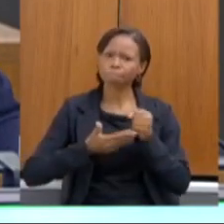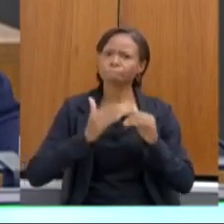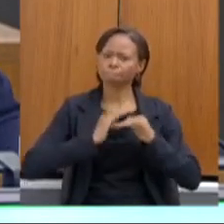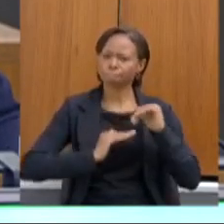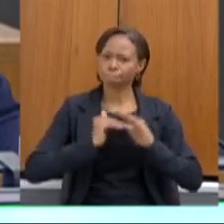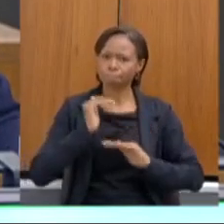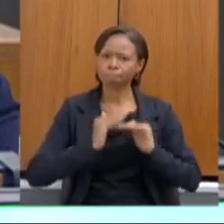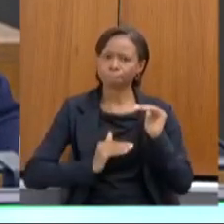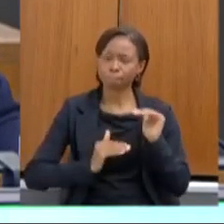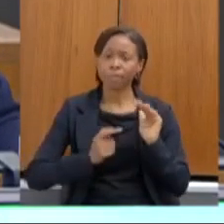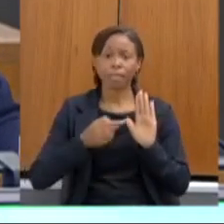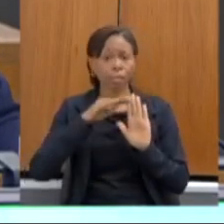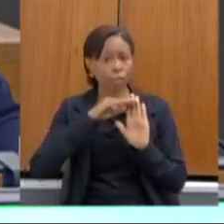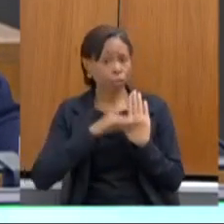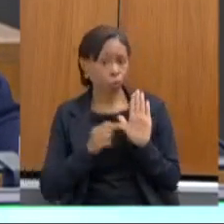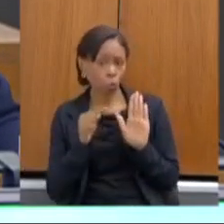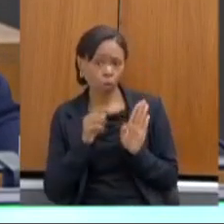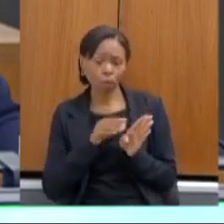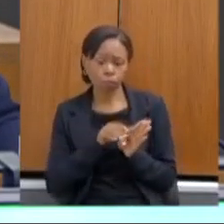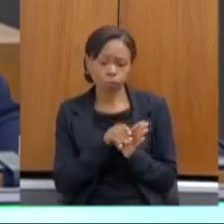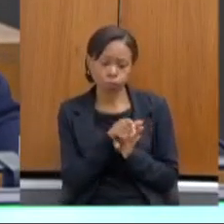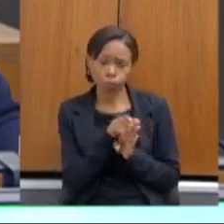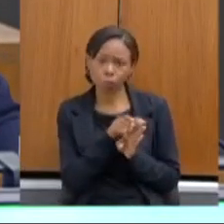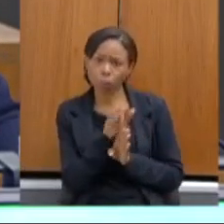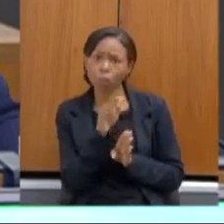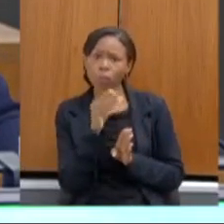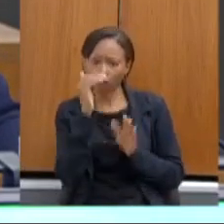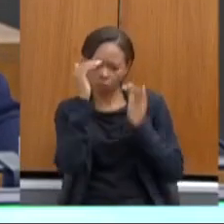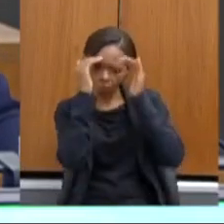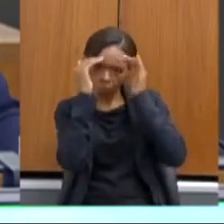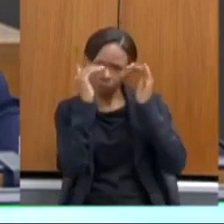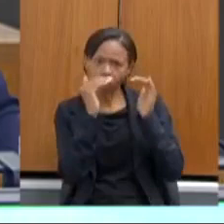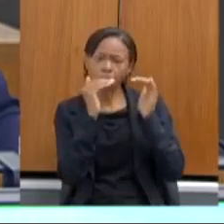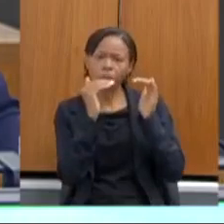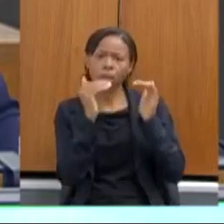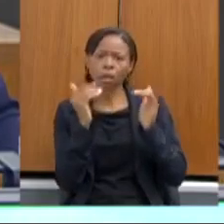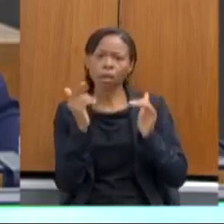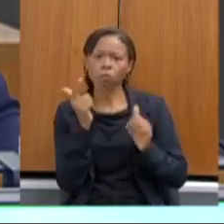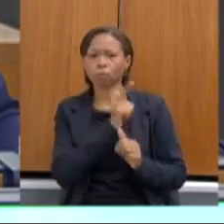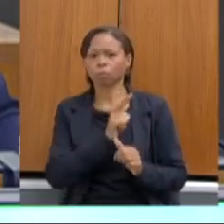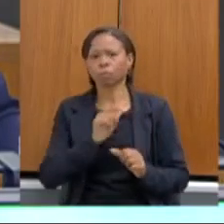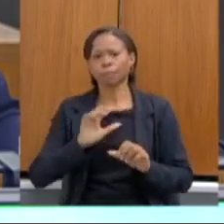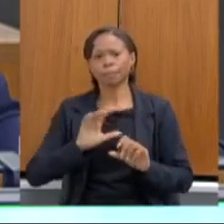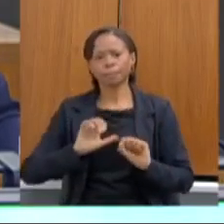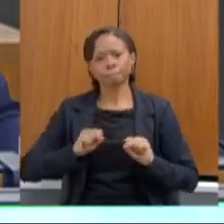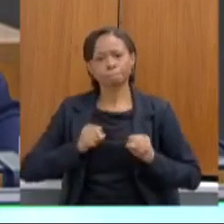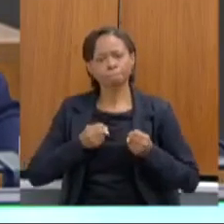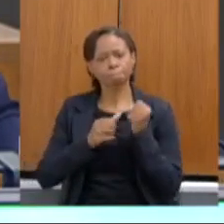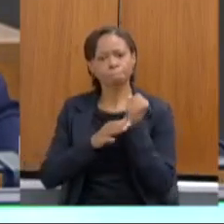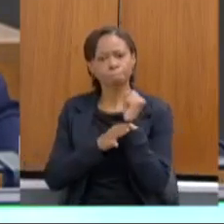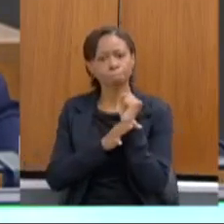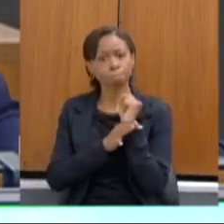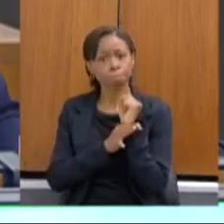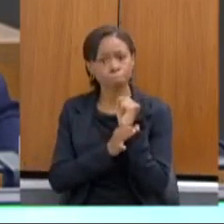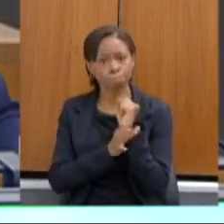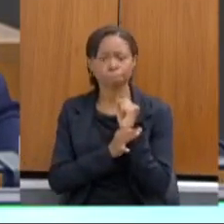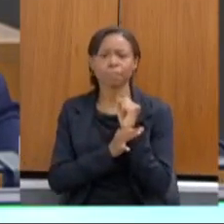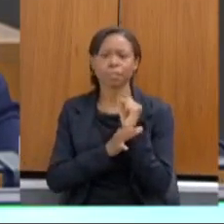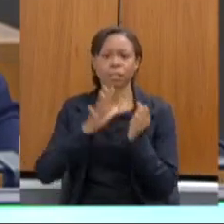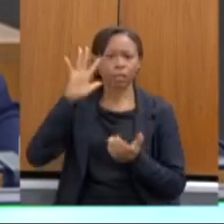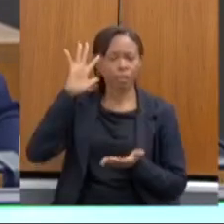com esses indicadores nós tivemos total segurança nas temos total segurança de